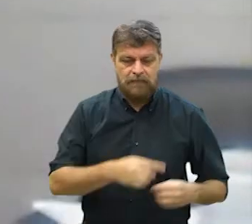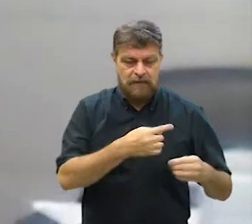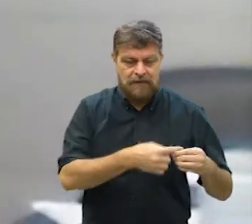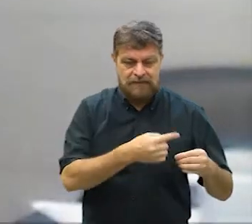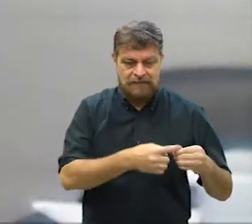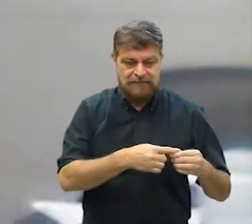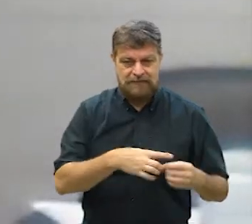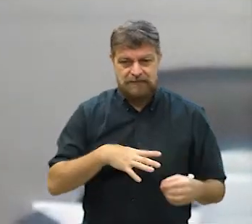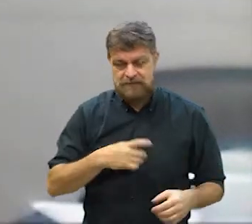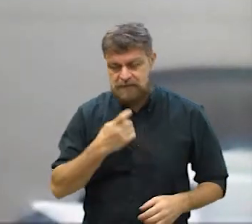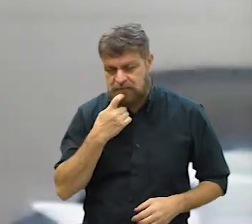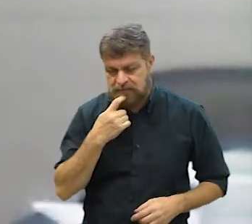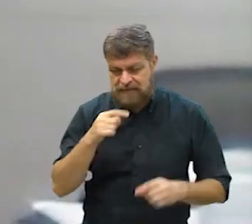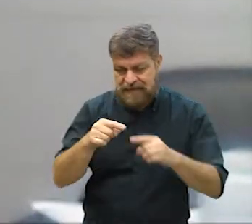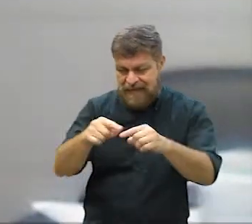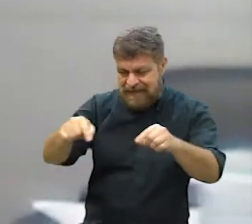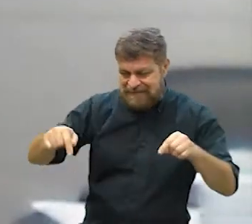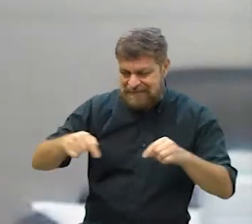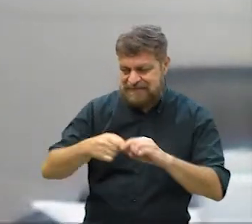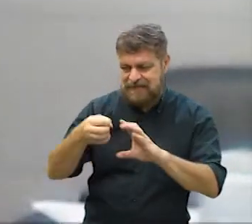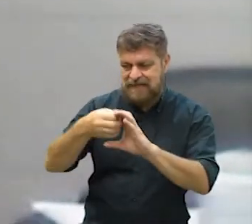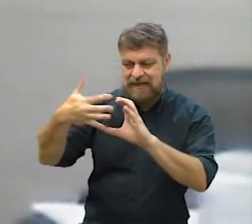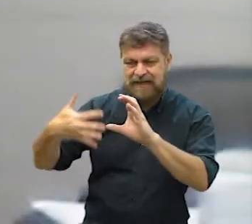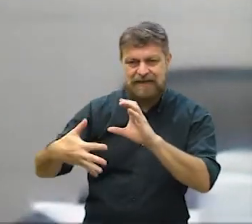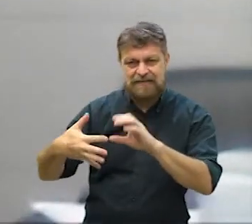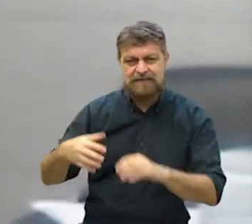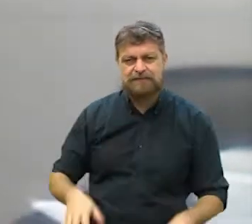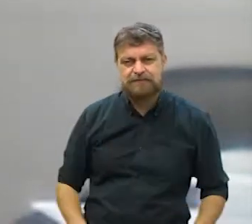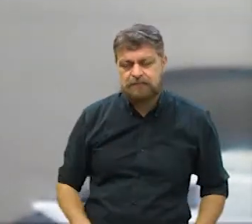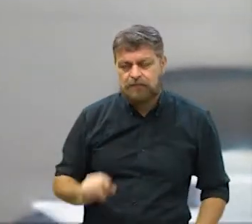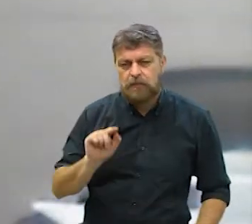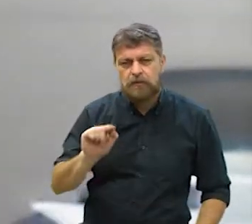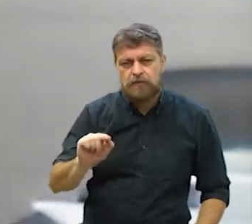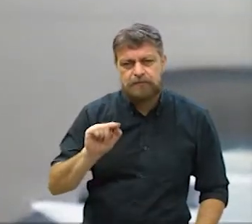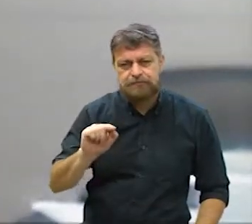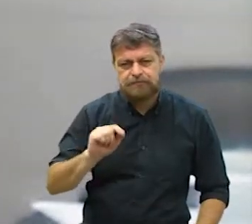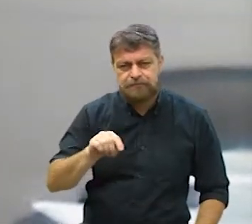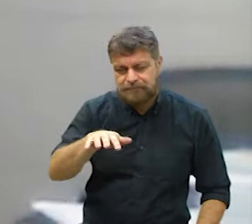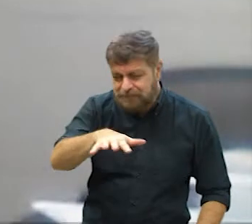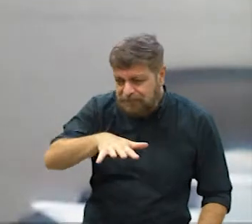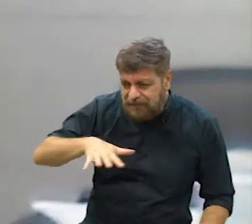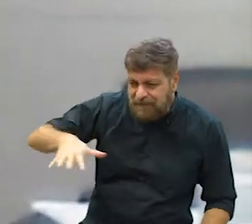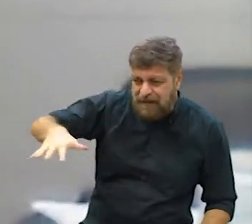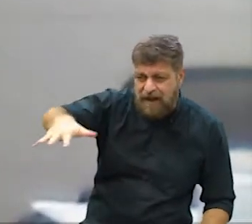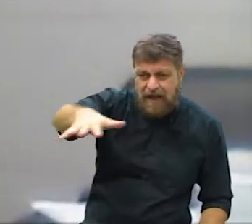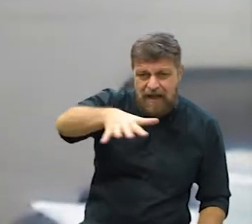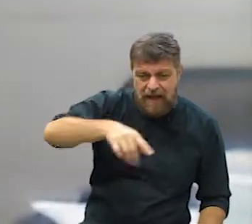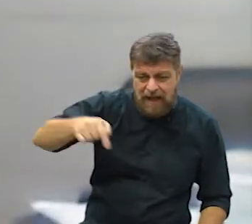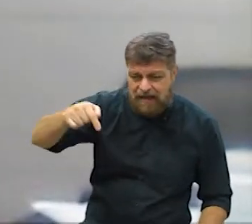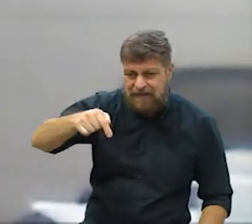que caracterizar essas áreas como elas sendo áreas que,